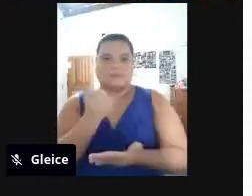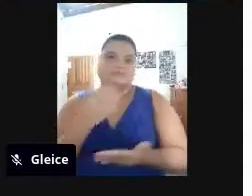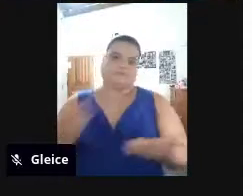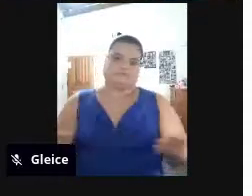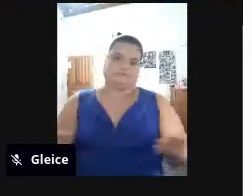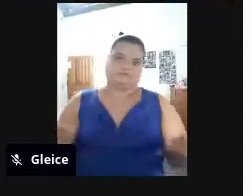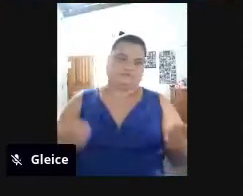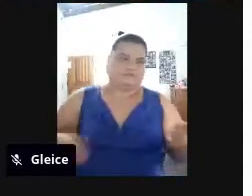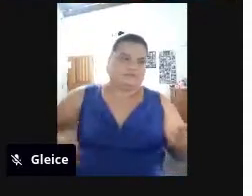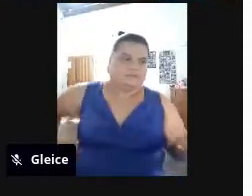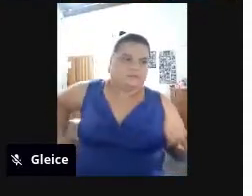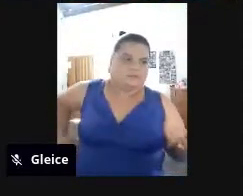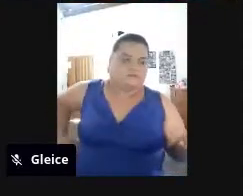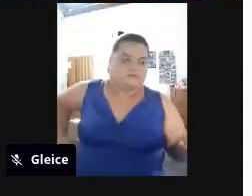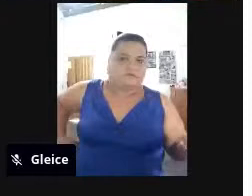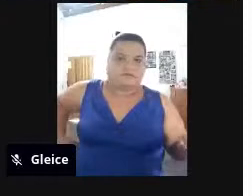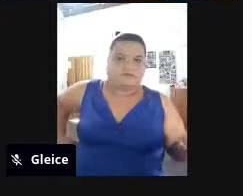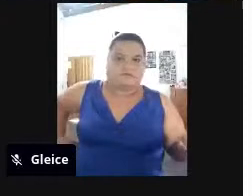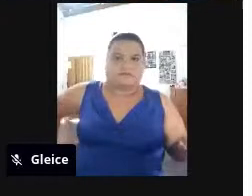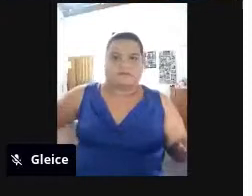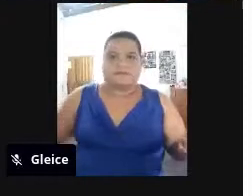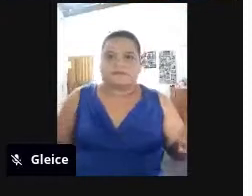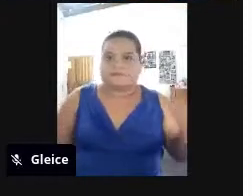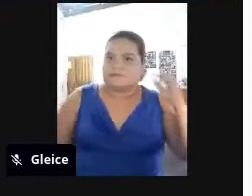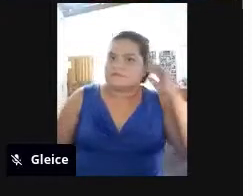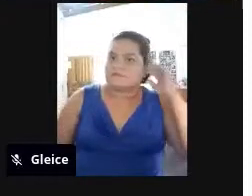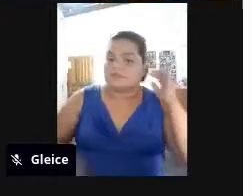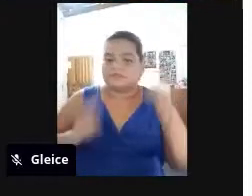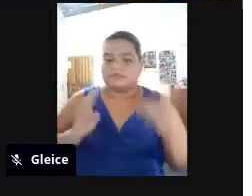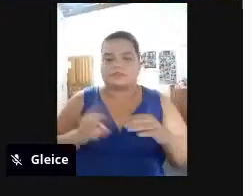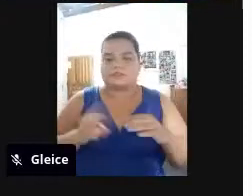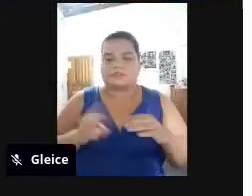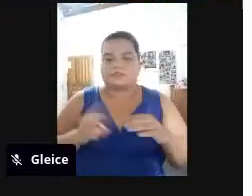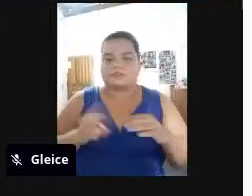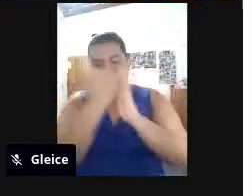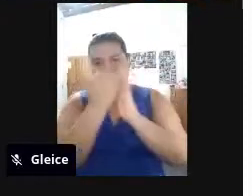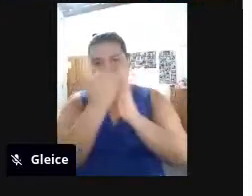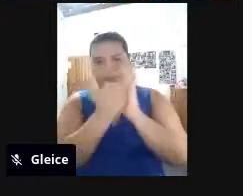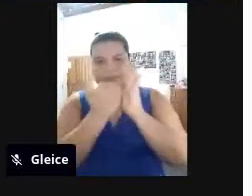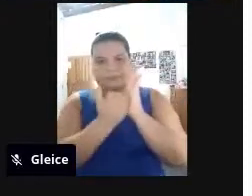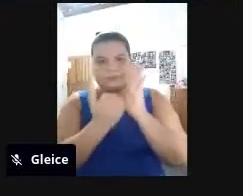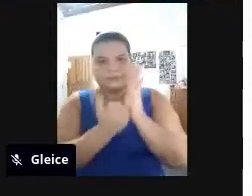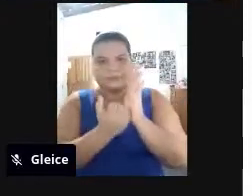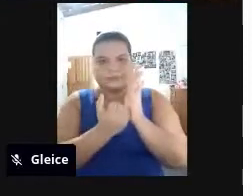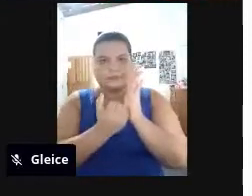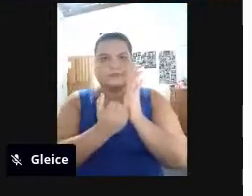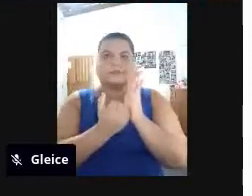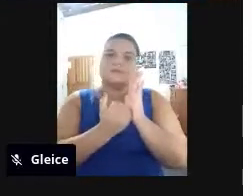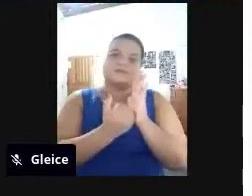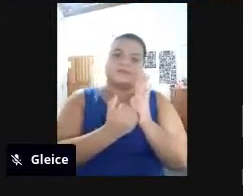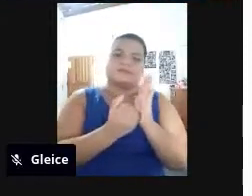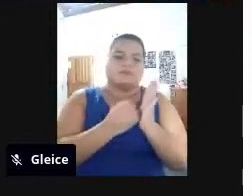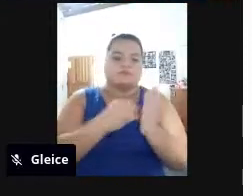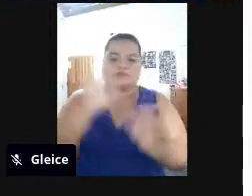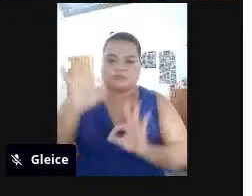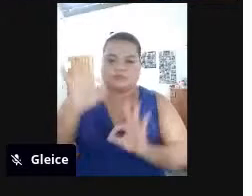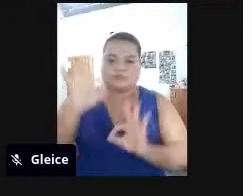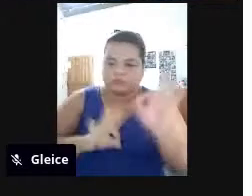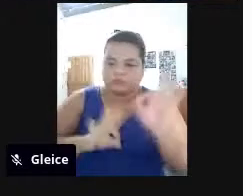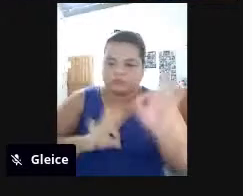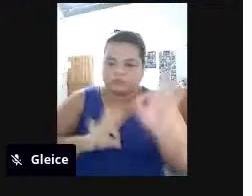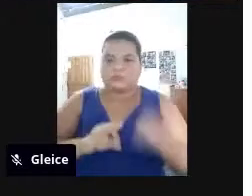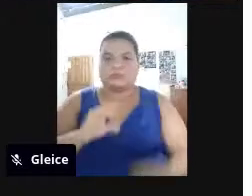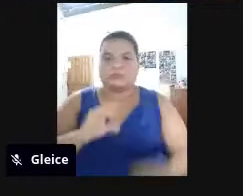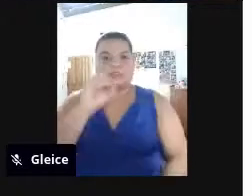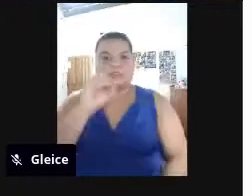trabalhar nessa recomendação. Então, cada refeição, eu vou prescrever de 0,25 a 0,4 gramas